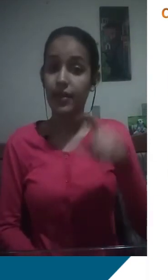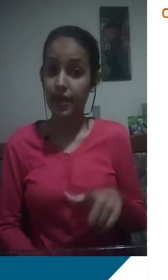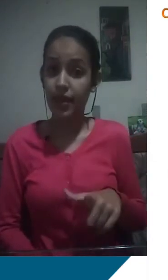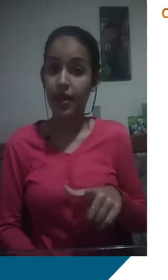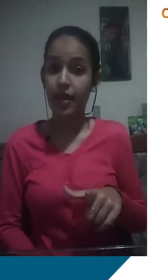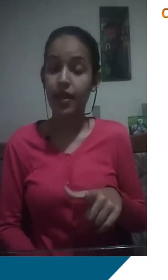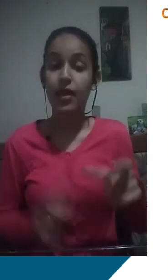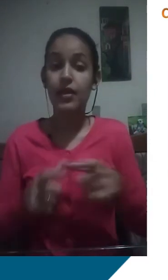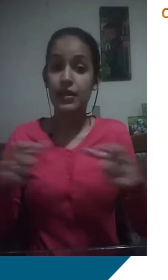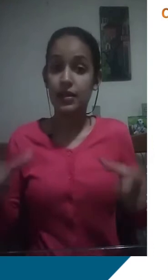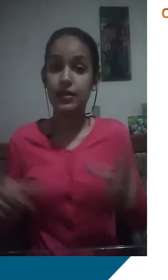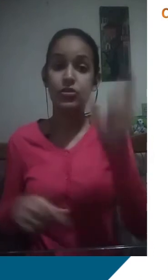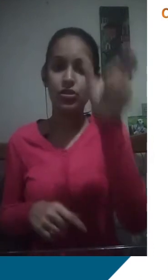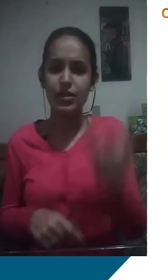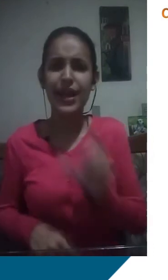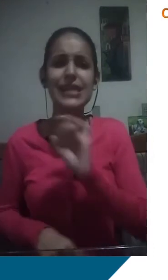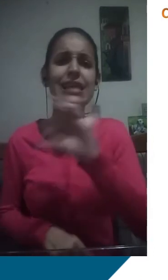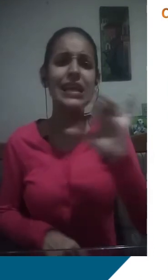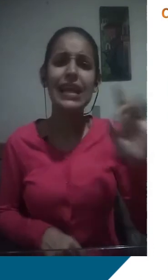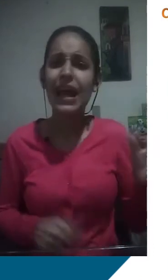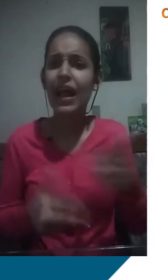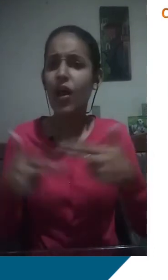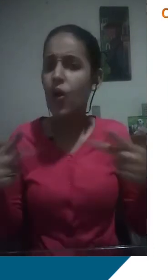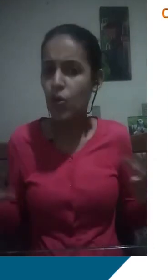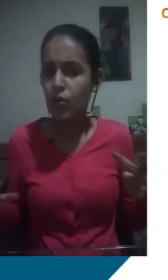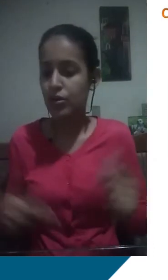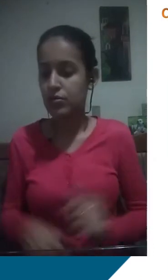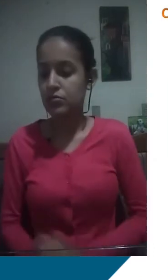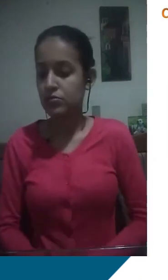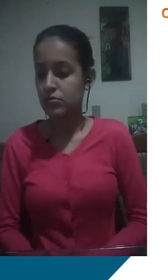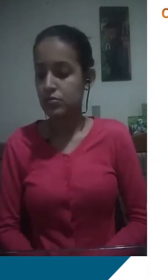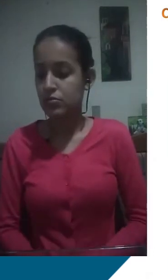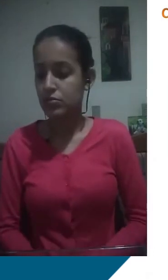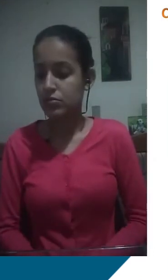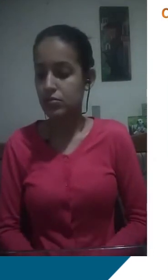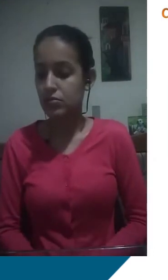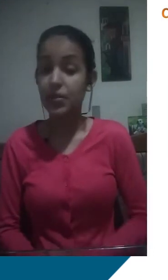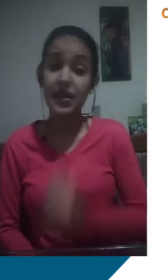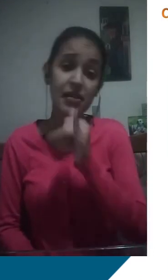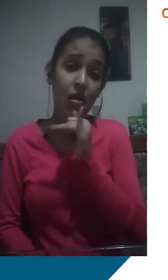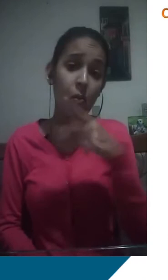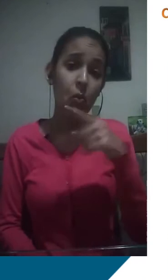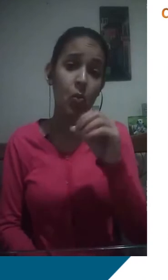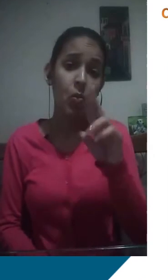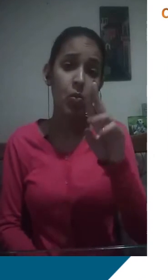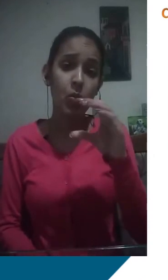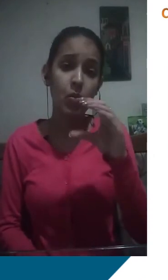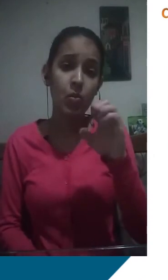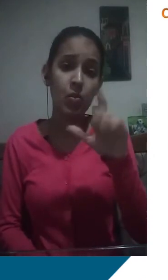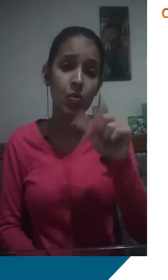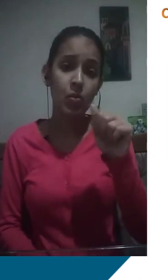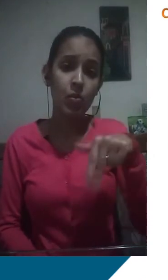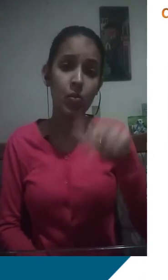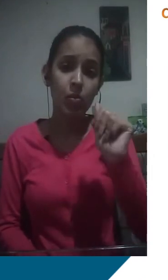cada material, de cada substância. Tá? Por exemplo, a gente tem aqui a porcelana, que tem o coeficiente de